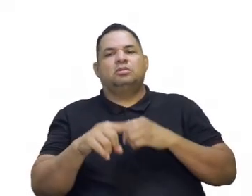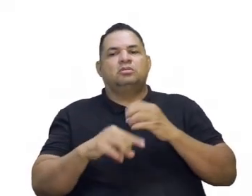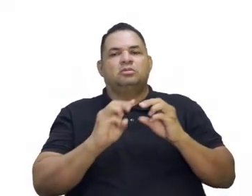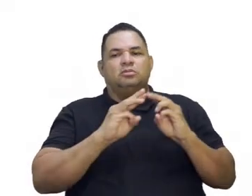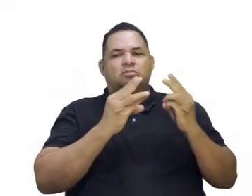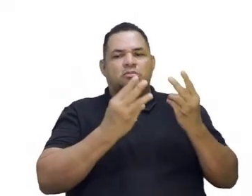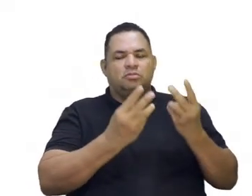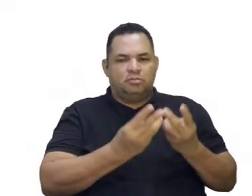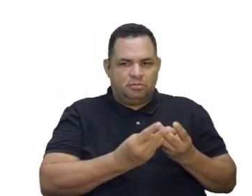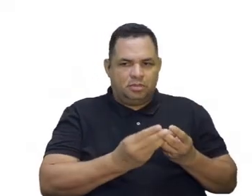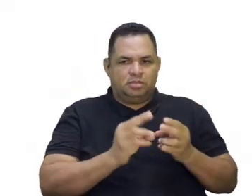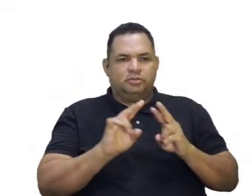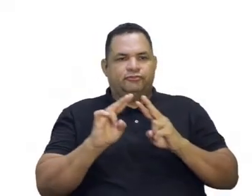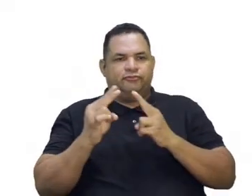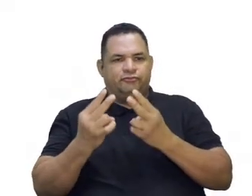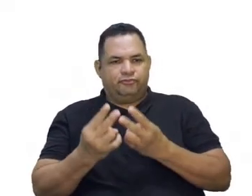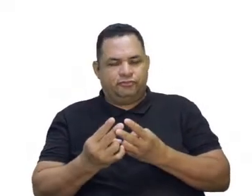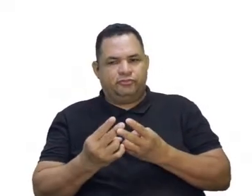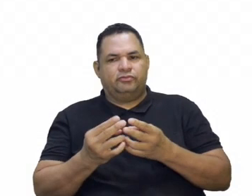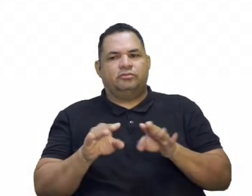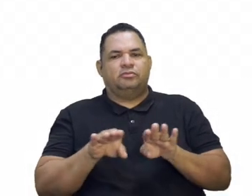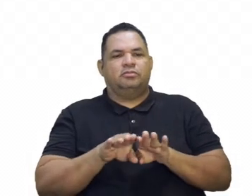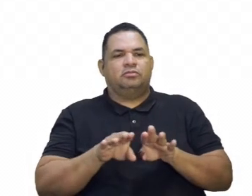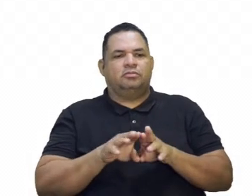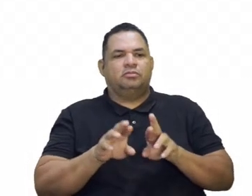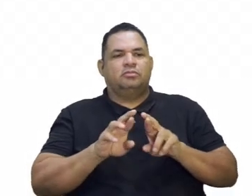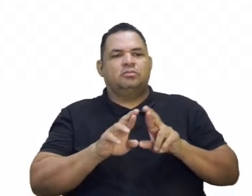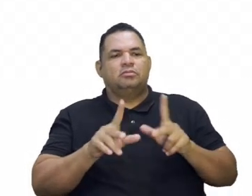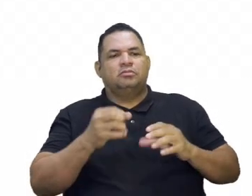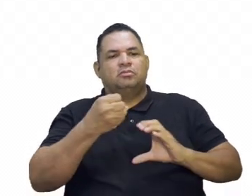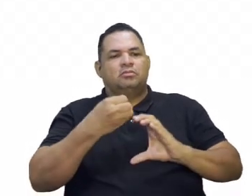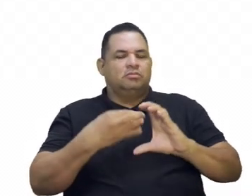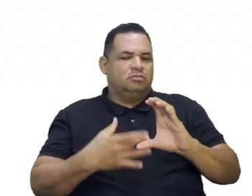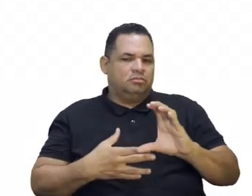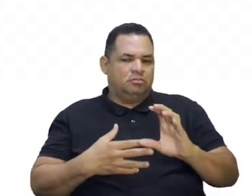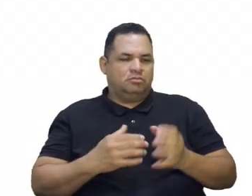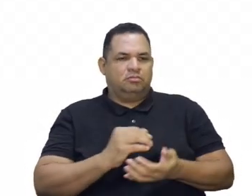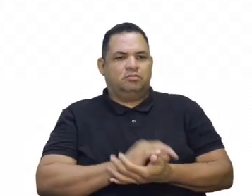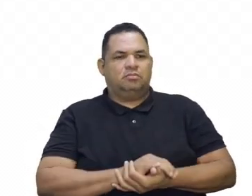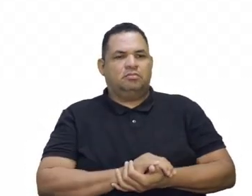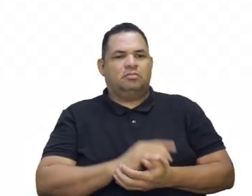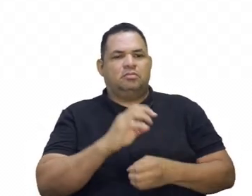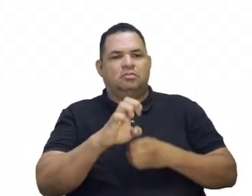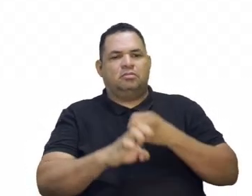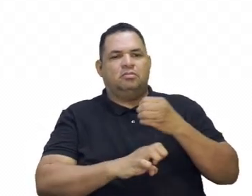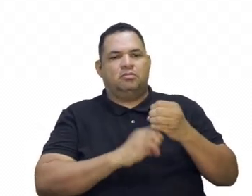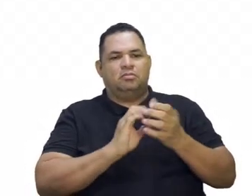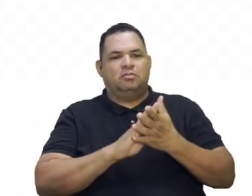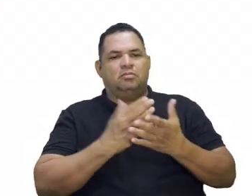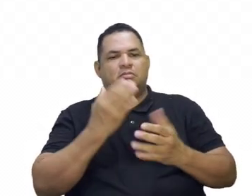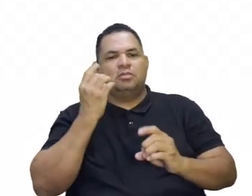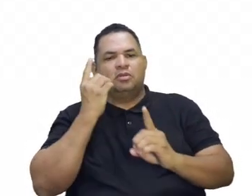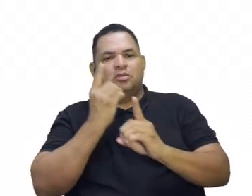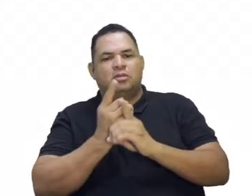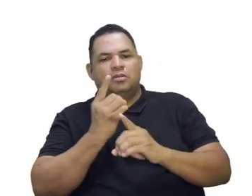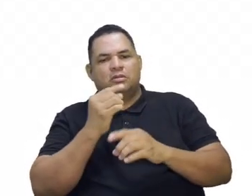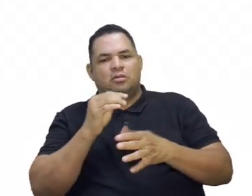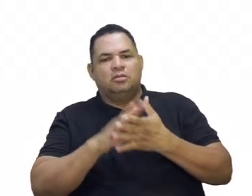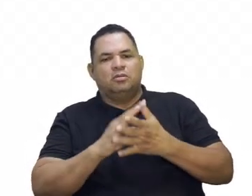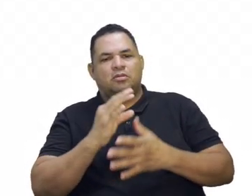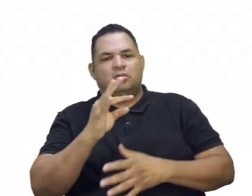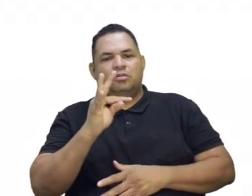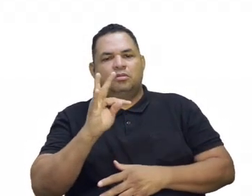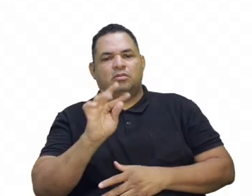possuem átomos de massa diferente e volume e propriedades também diferentes. O elétron foi descoberto